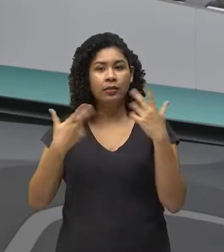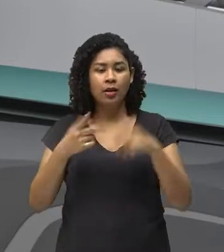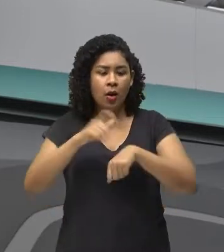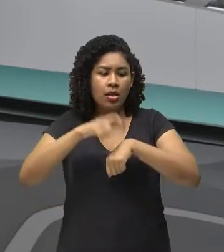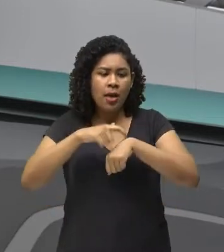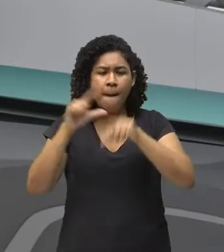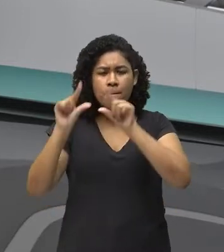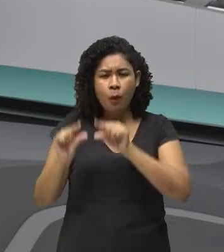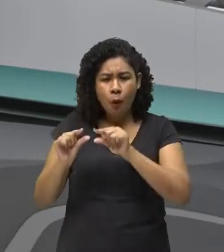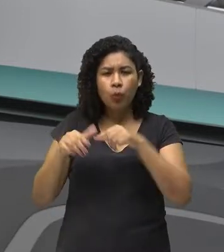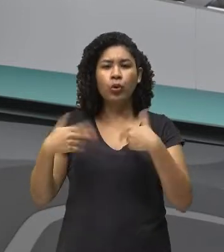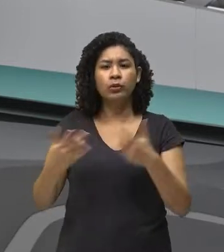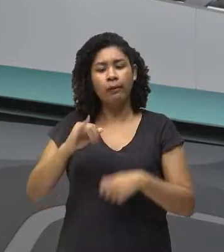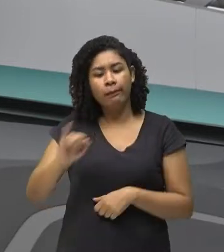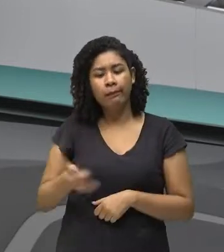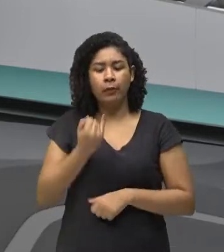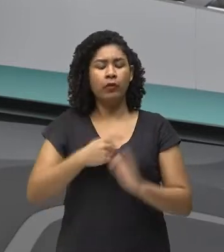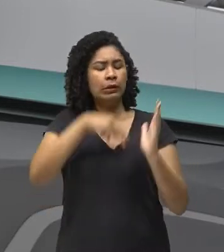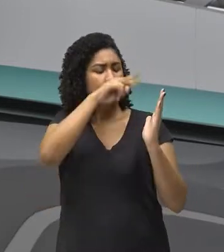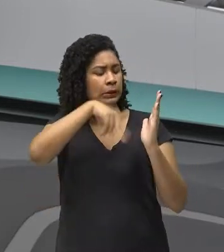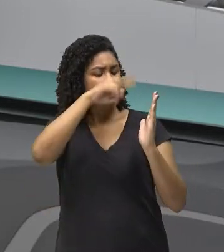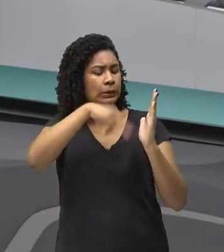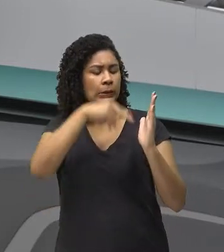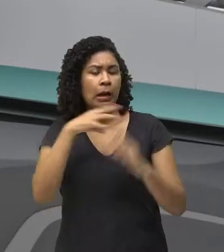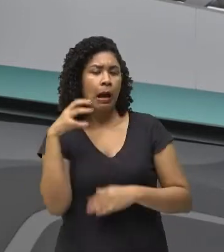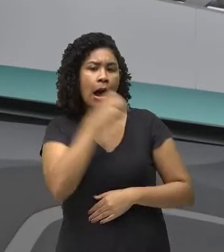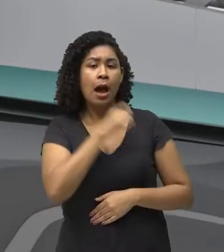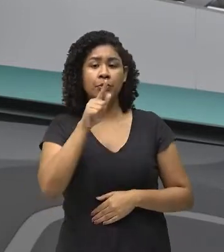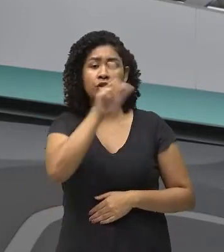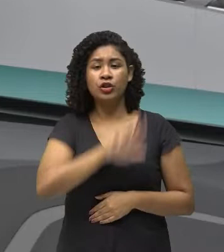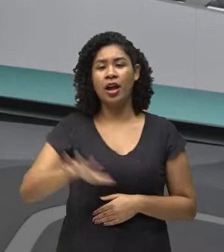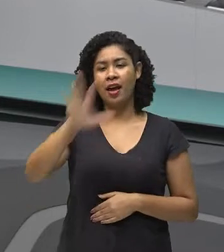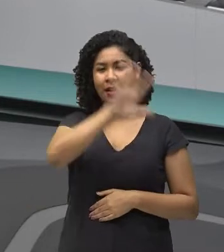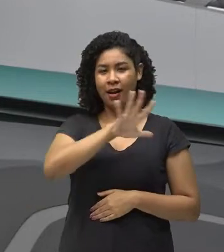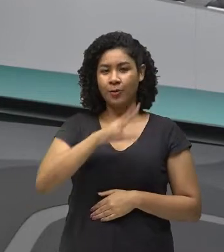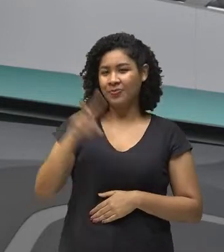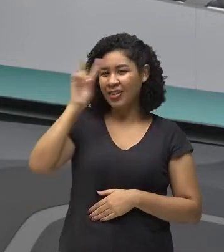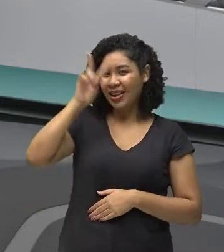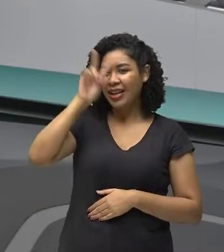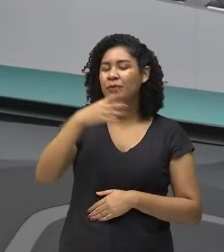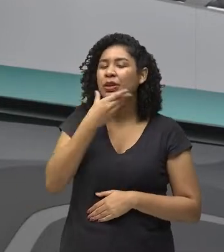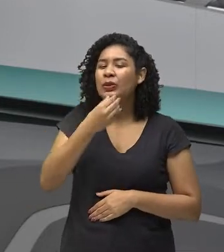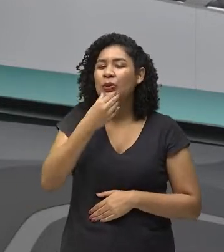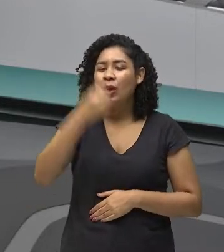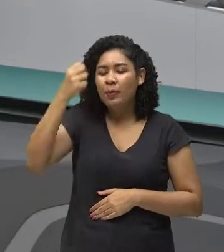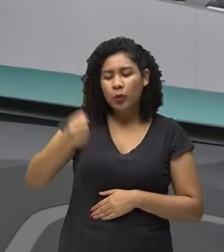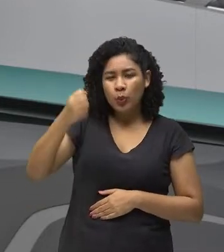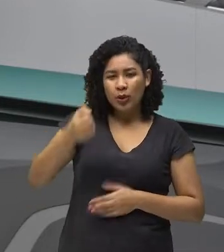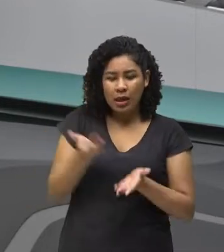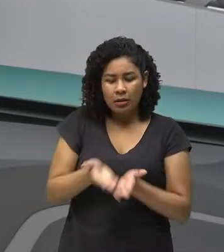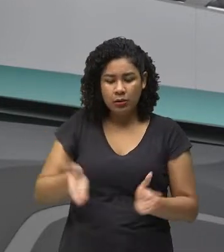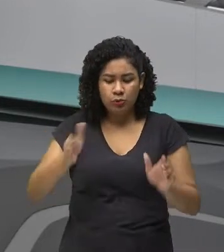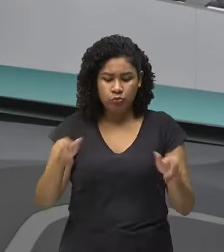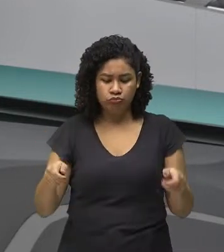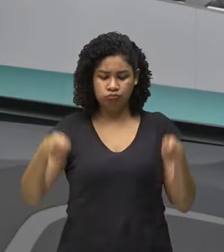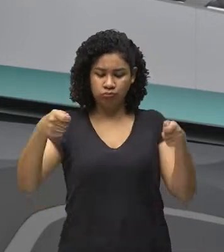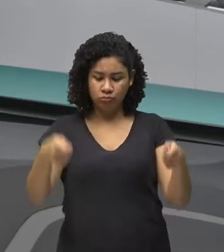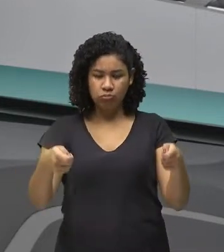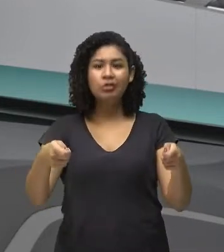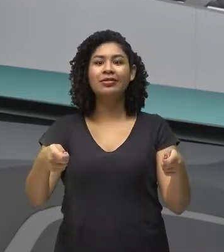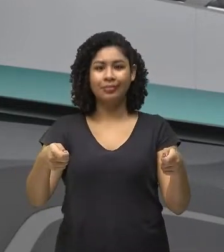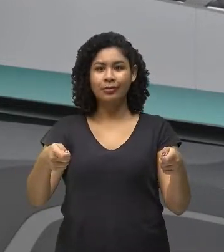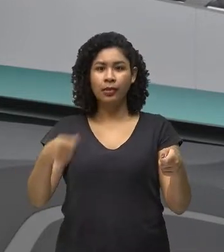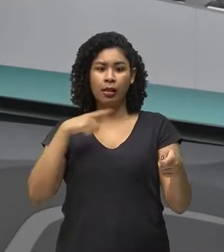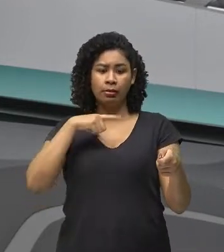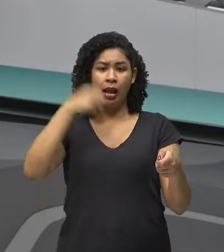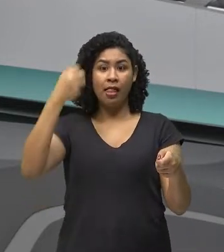tempo. E é mais abrangente, é geral. Lembra do senhor tirando a nata ali? Tá ali o caldeirão, né? A panela